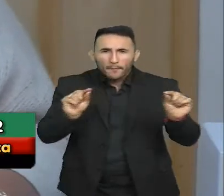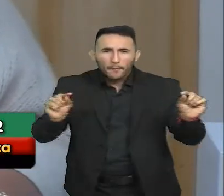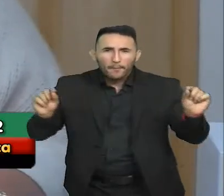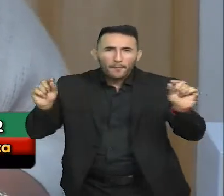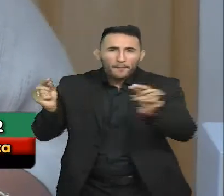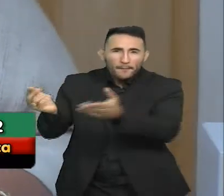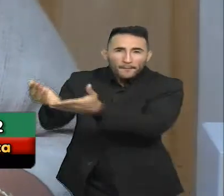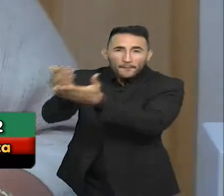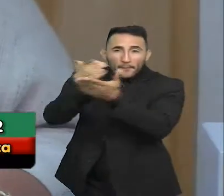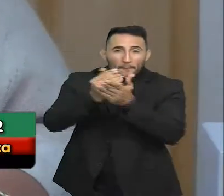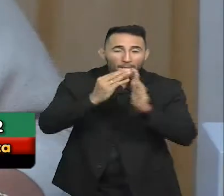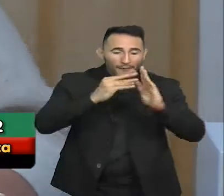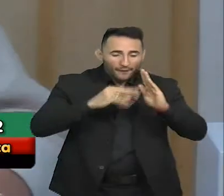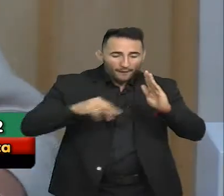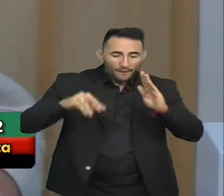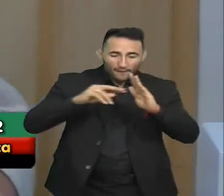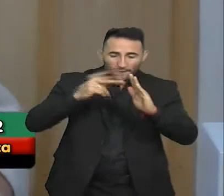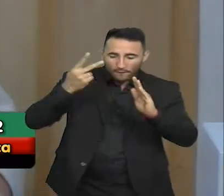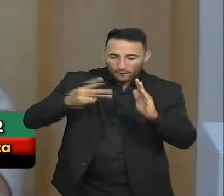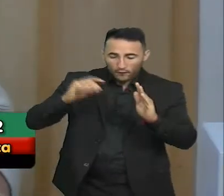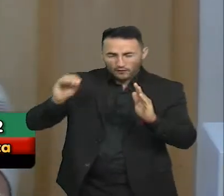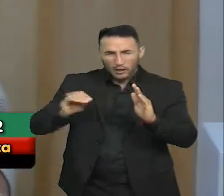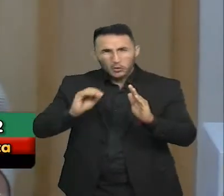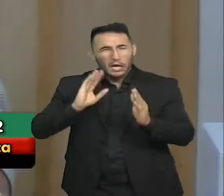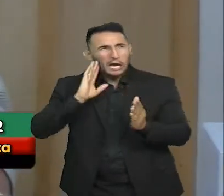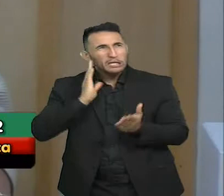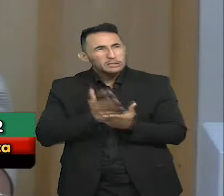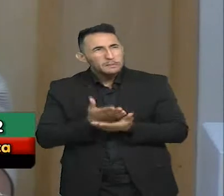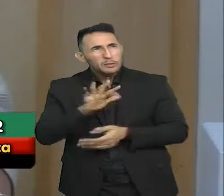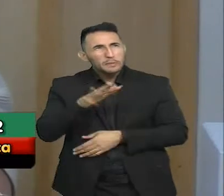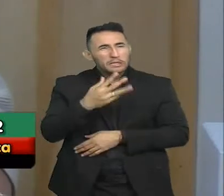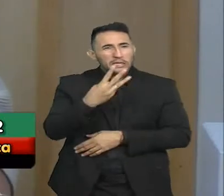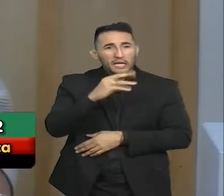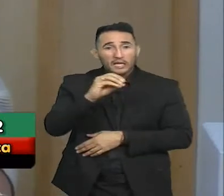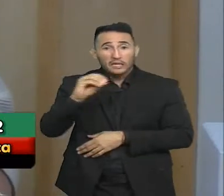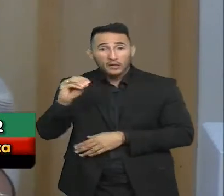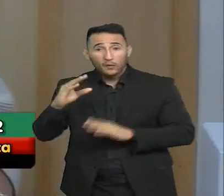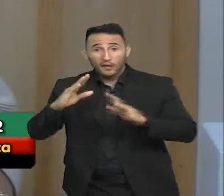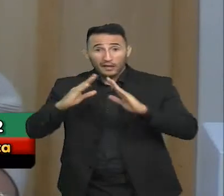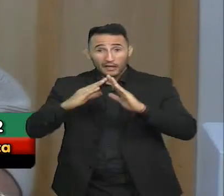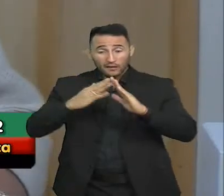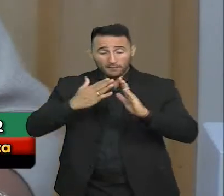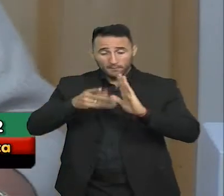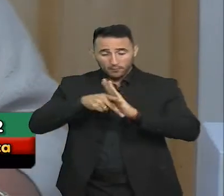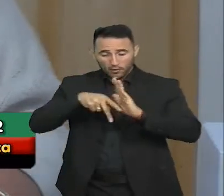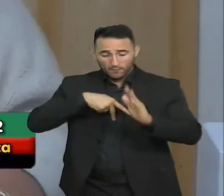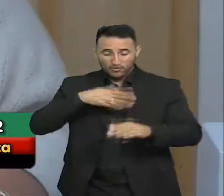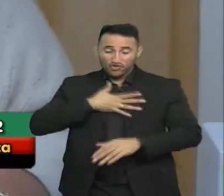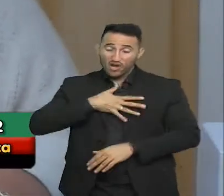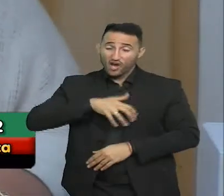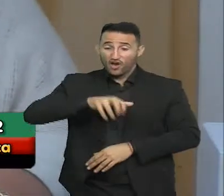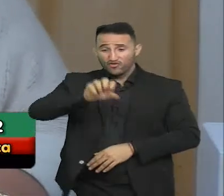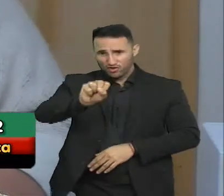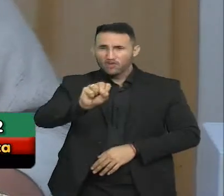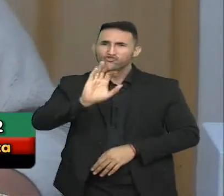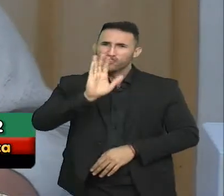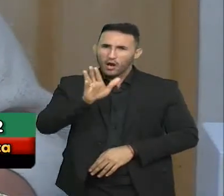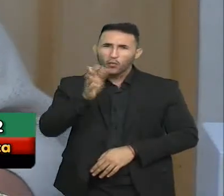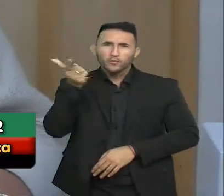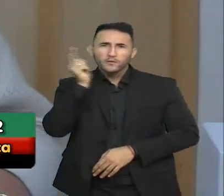Osasco. Acredita-se que em Osasco tenhamos aproximadamente 300 casas de axé. Nós conseguimos